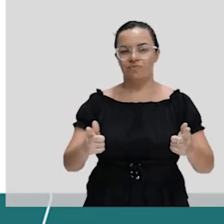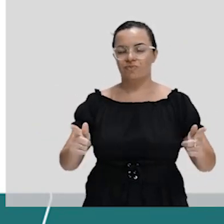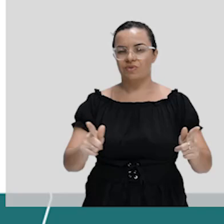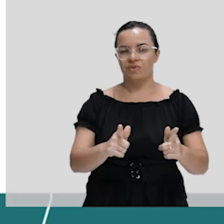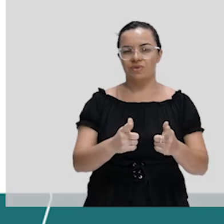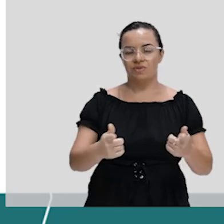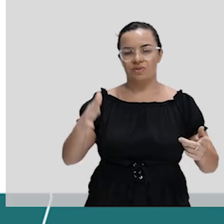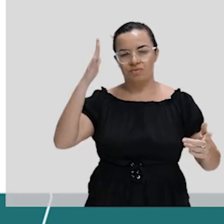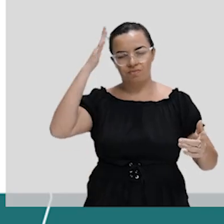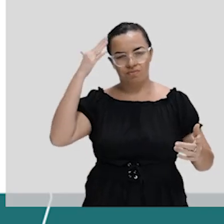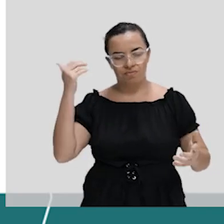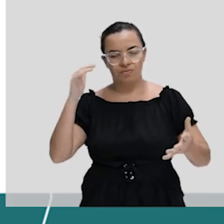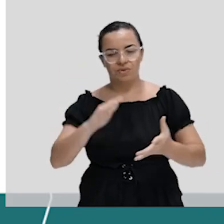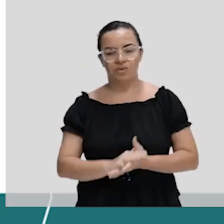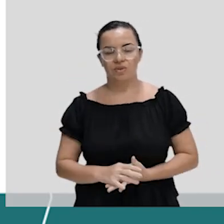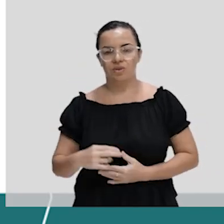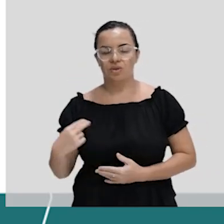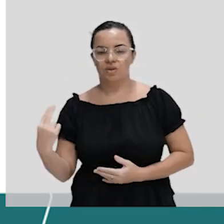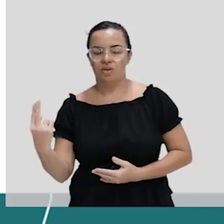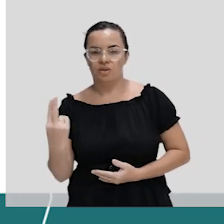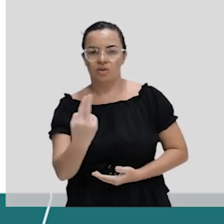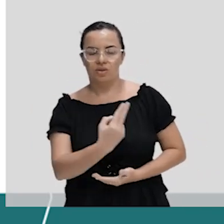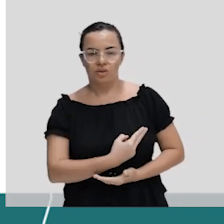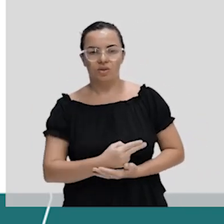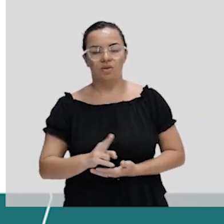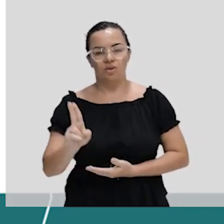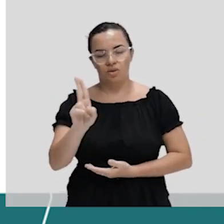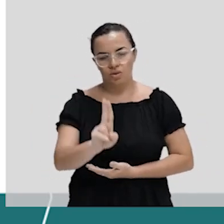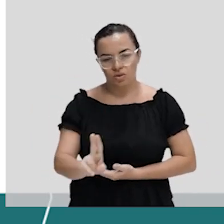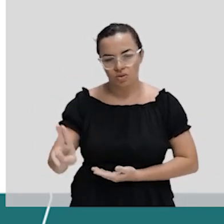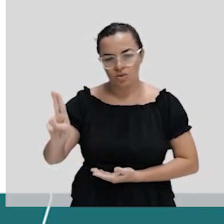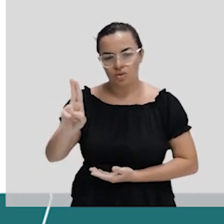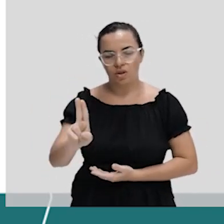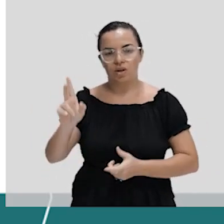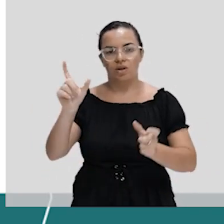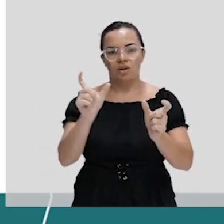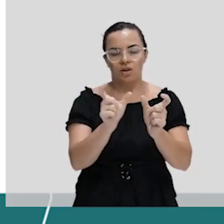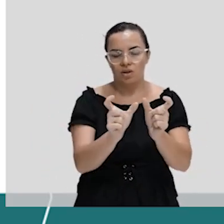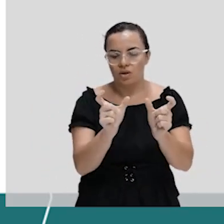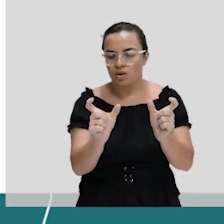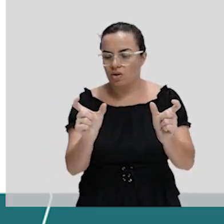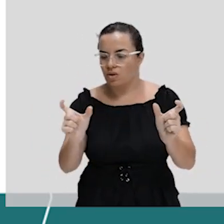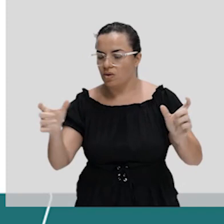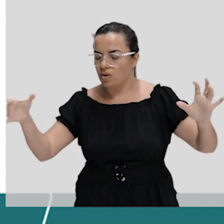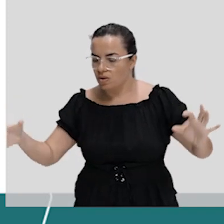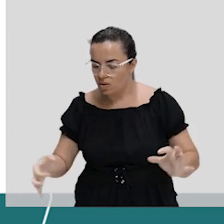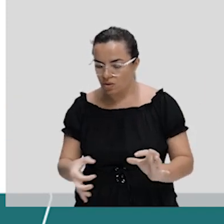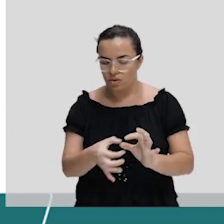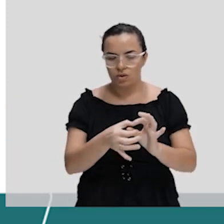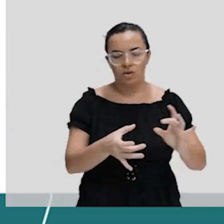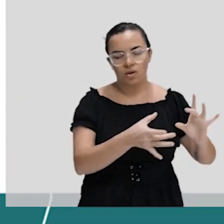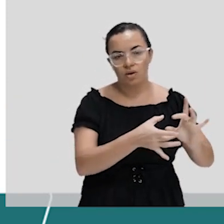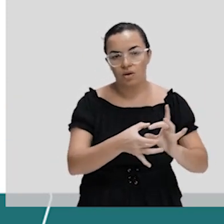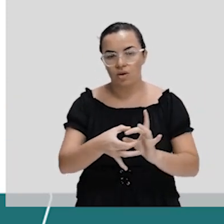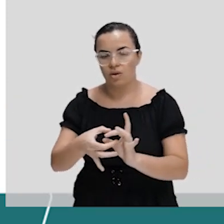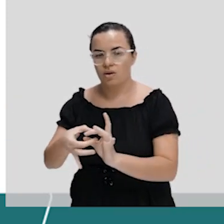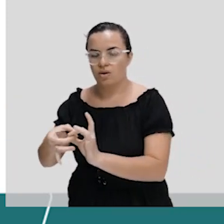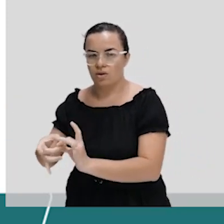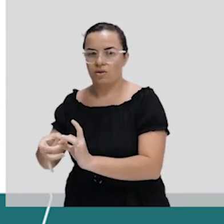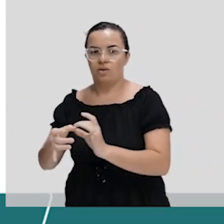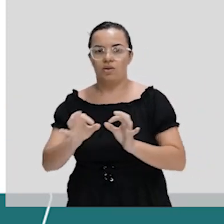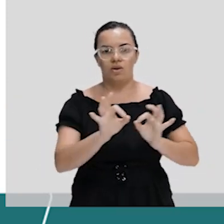uma bela sinfonia. Nós vamos reger bem as palavras e uni-las num contexto onde tudo vai ficar